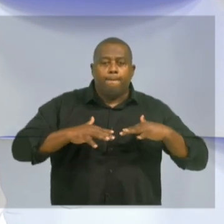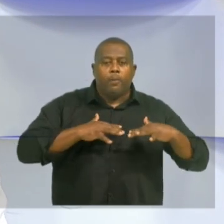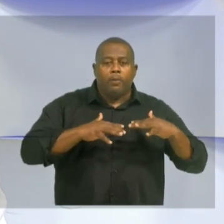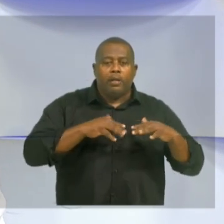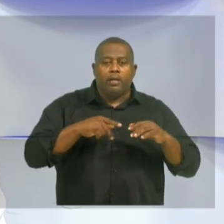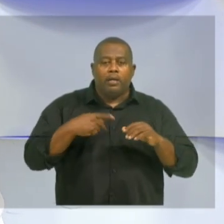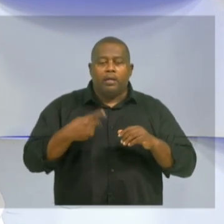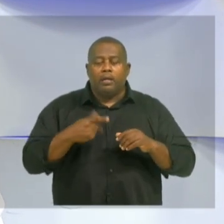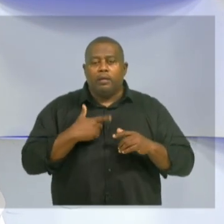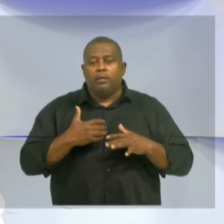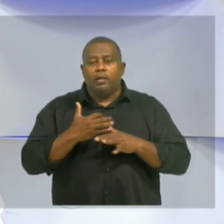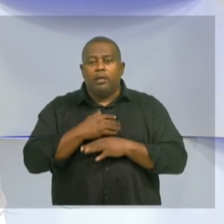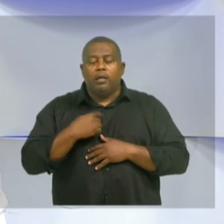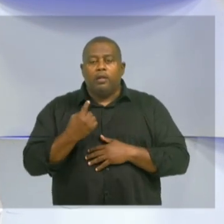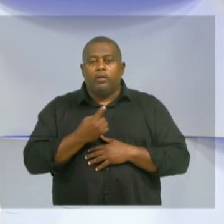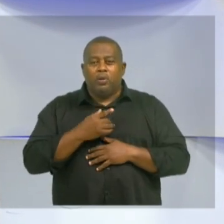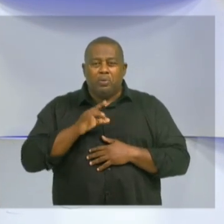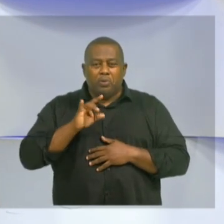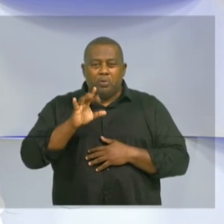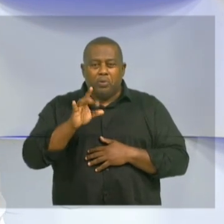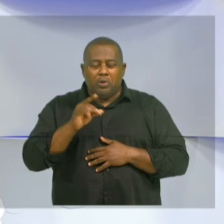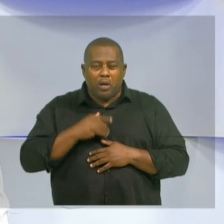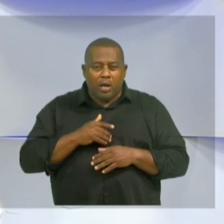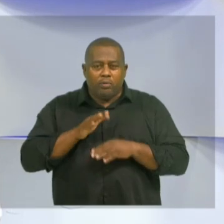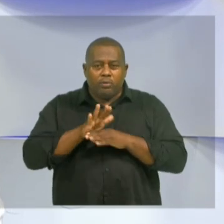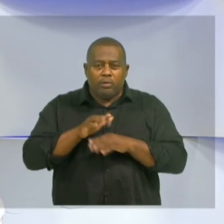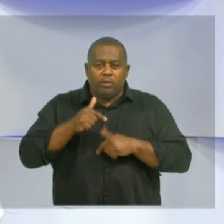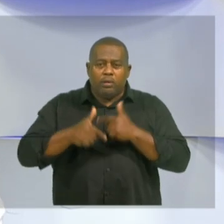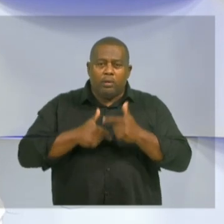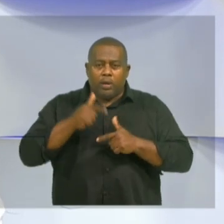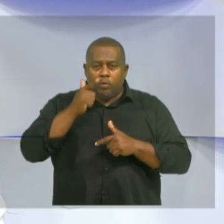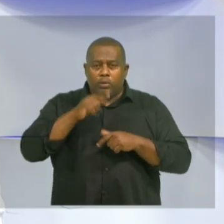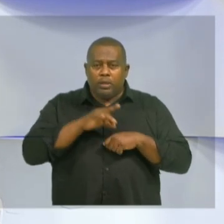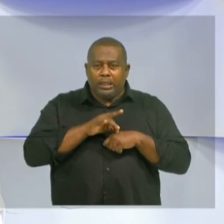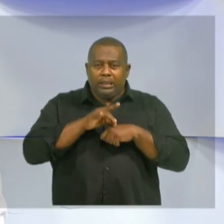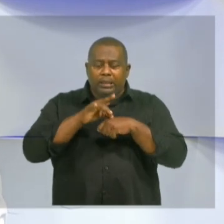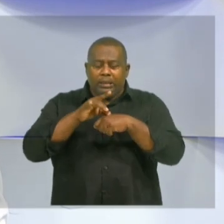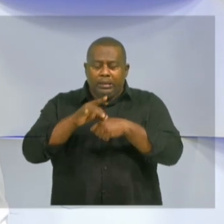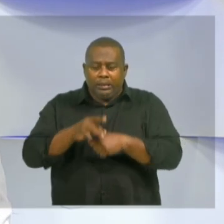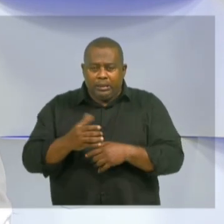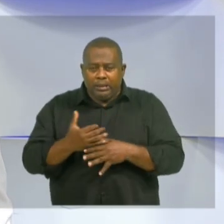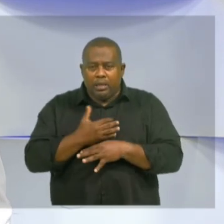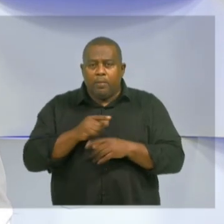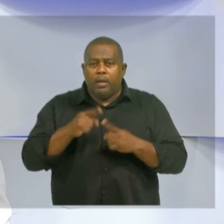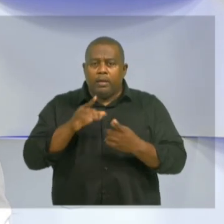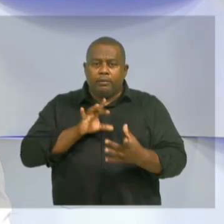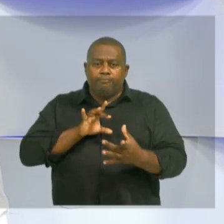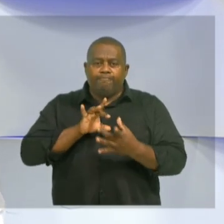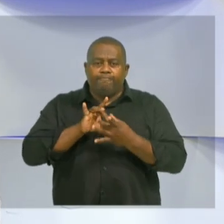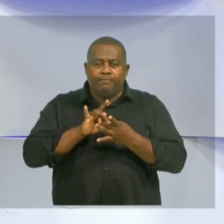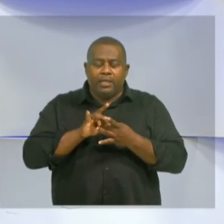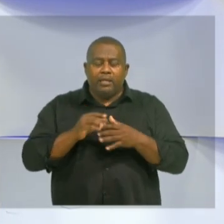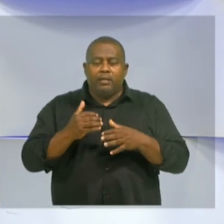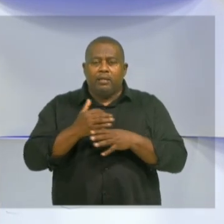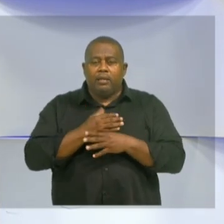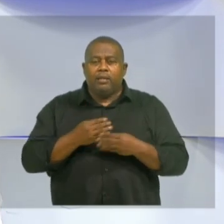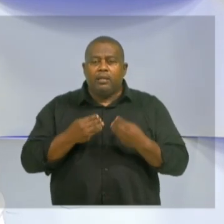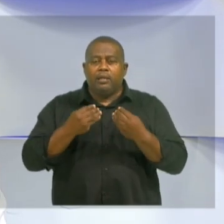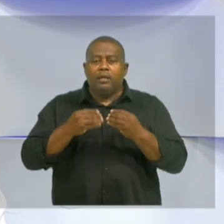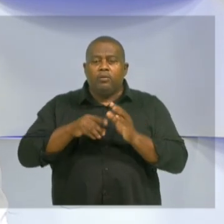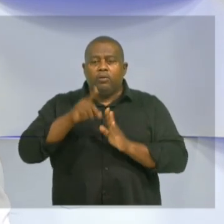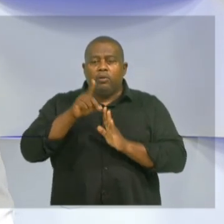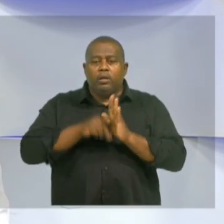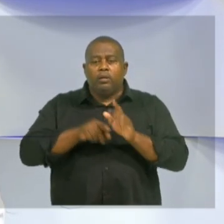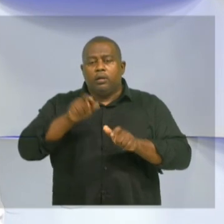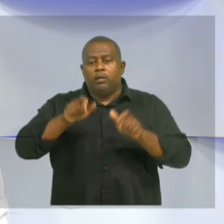cidade apenas para que a gente possa servir e trabalhar e carregar a cidade nas costas nós queremos integrar a cidade dando o direito